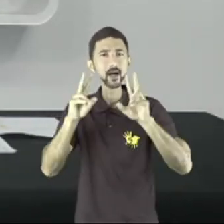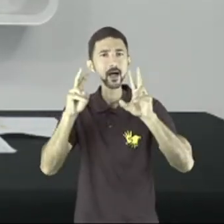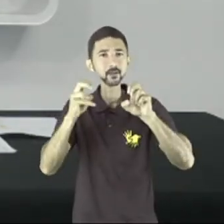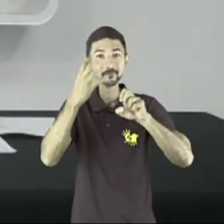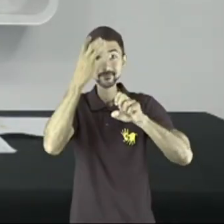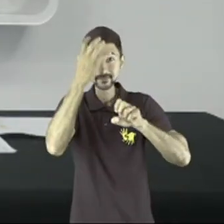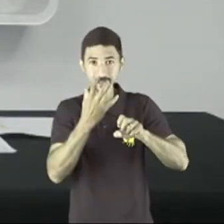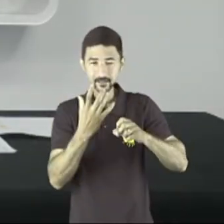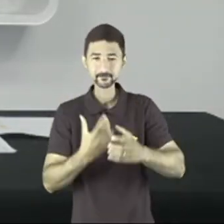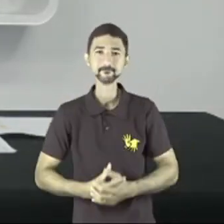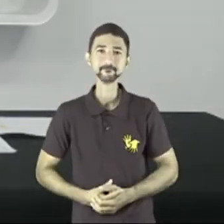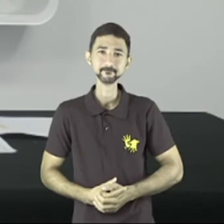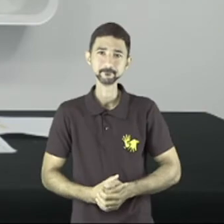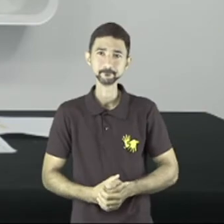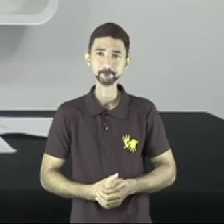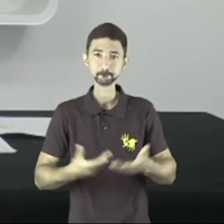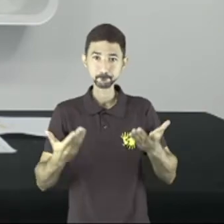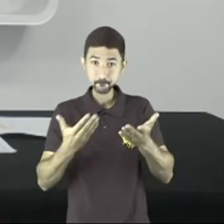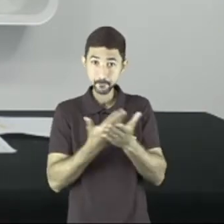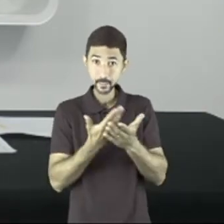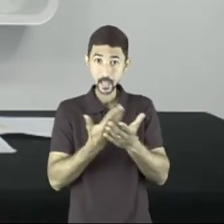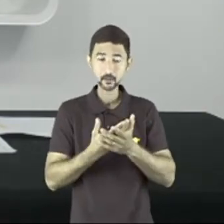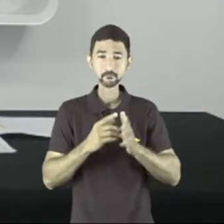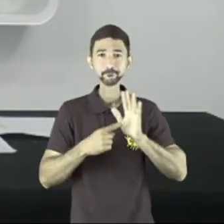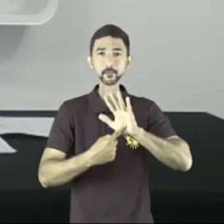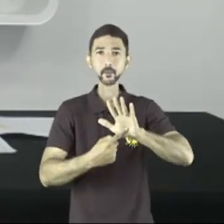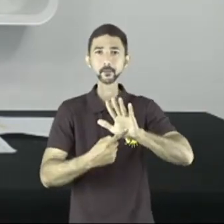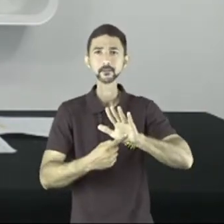com vocês. Nesta aula, eu